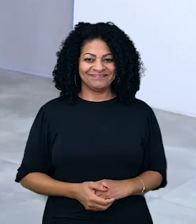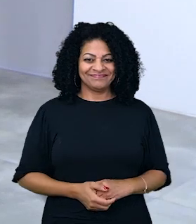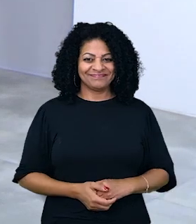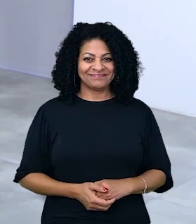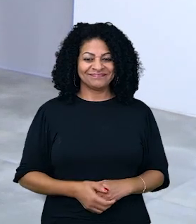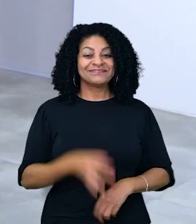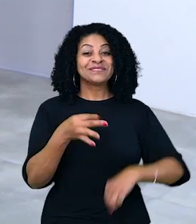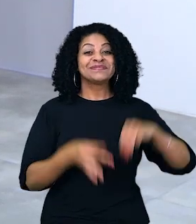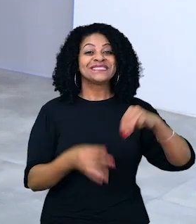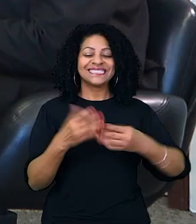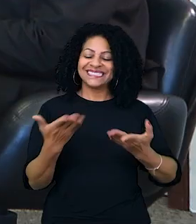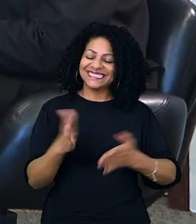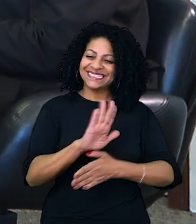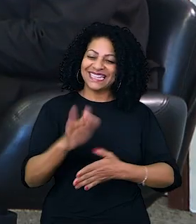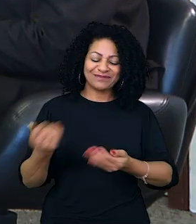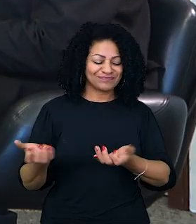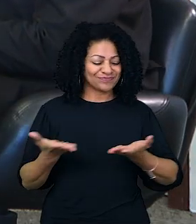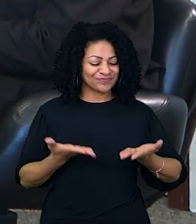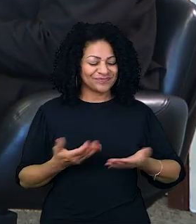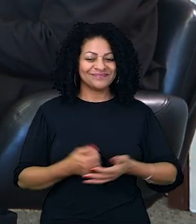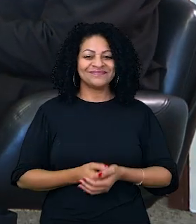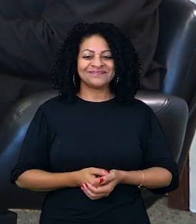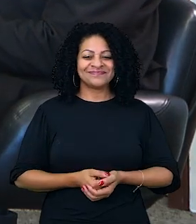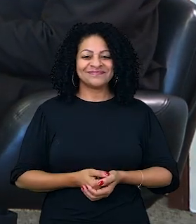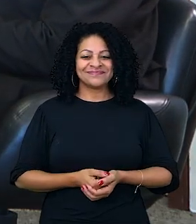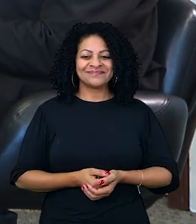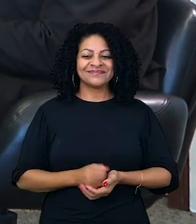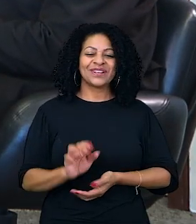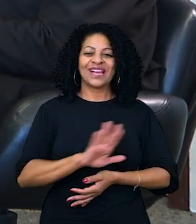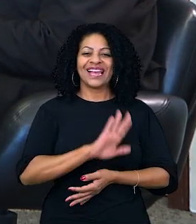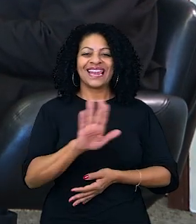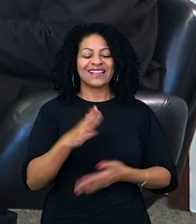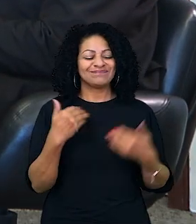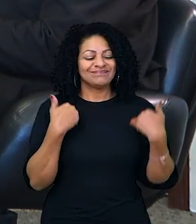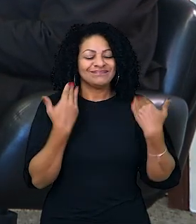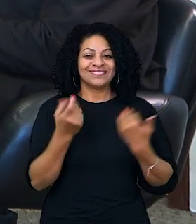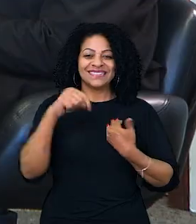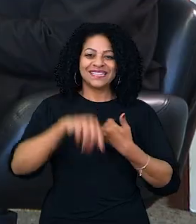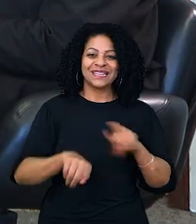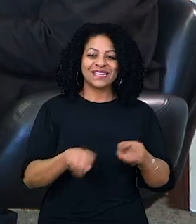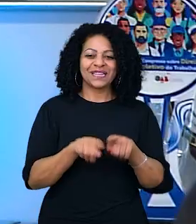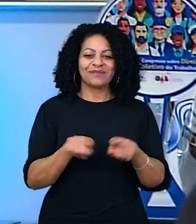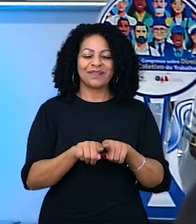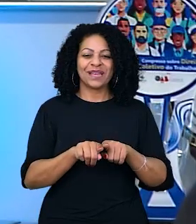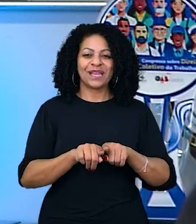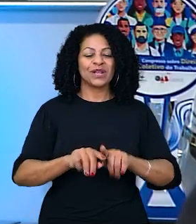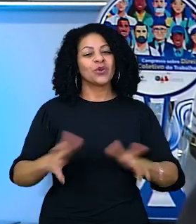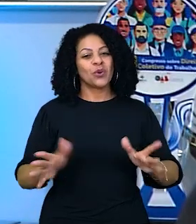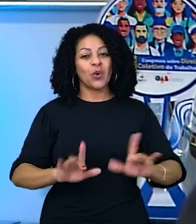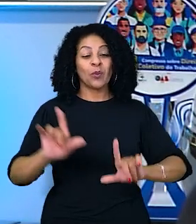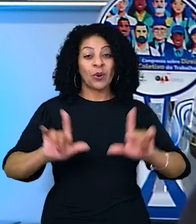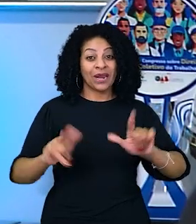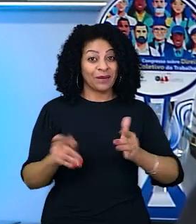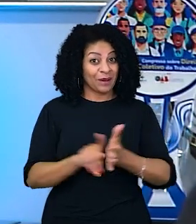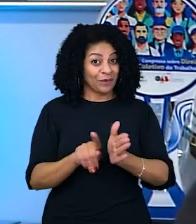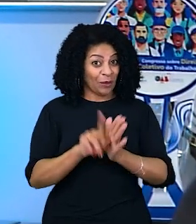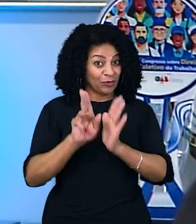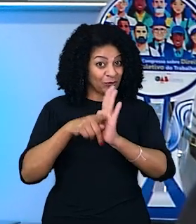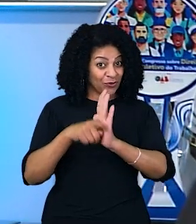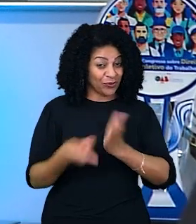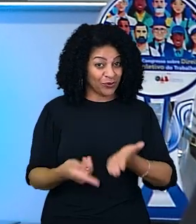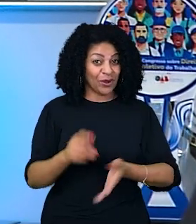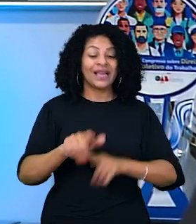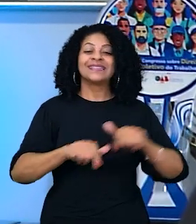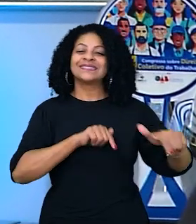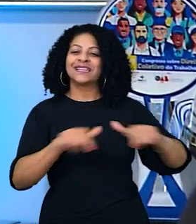Olá, ministro, seja muito bem-vindo ao nosso programa. Olá, Rafael, é uma alegria poder falar aqui sobre o programa Trabalho Seguro, essa iniciativa